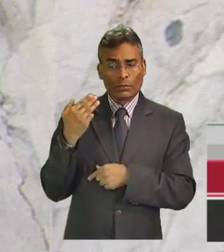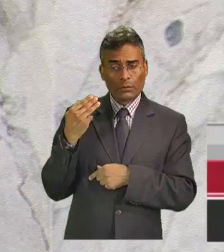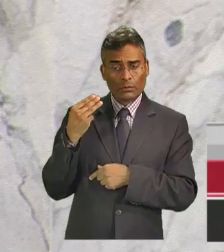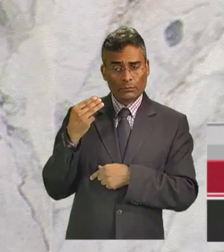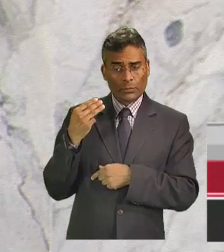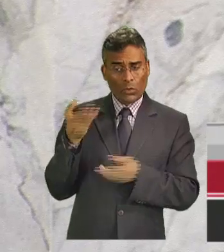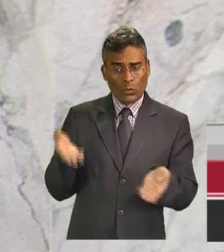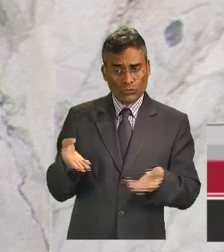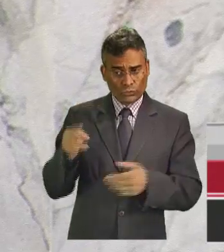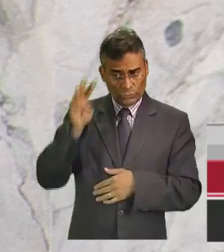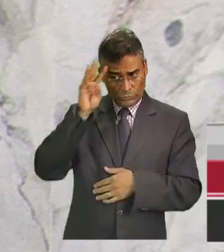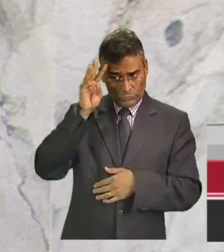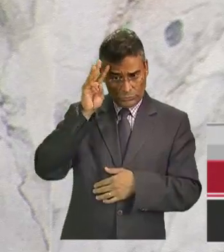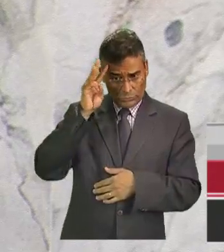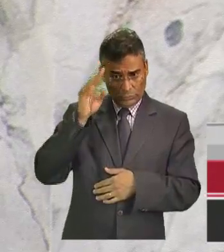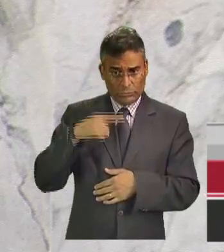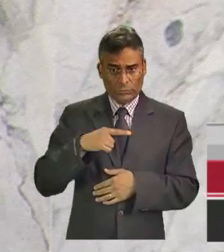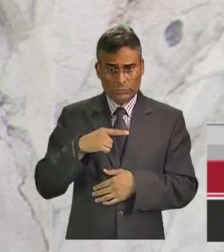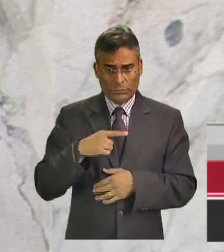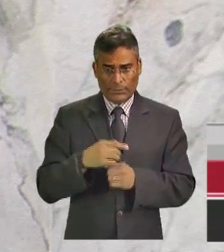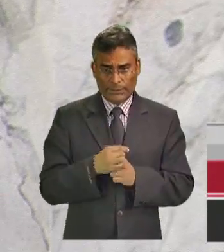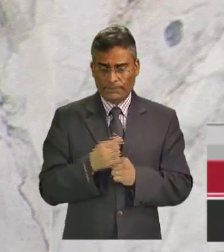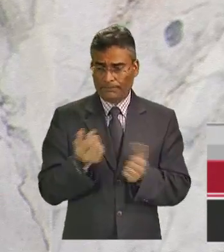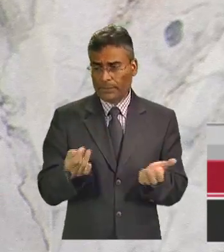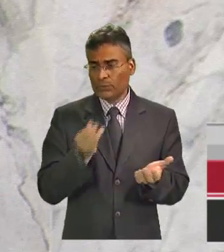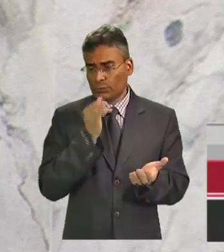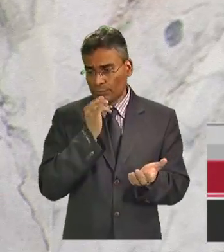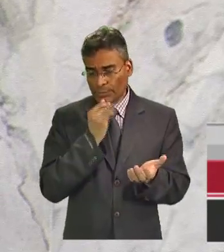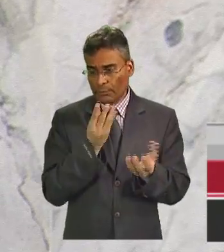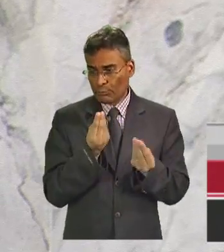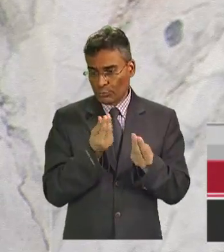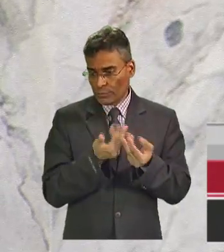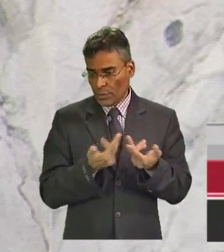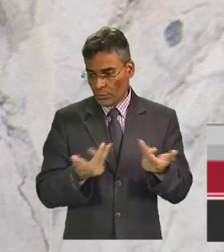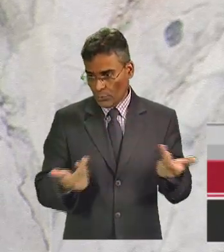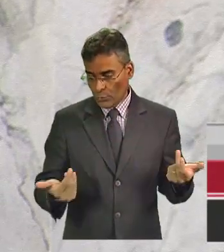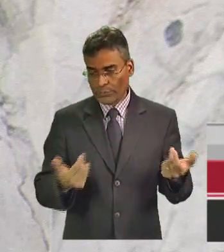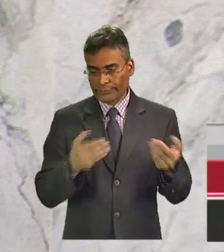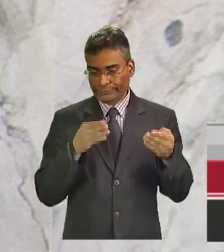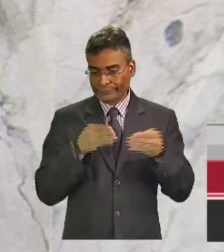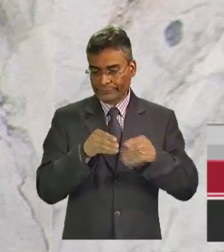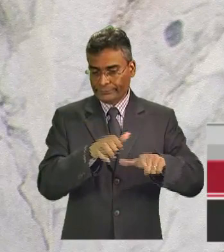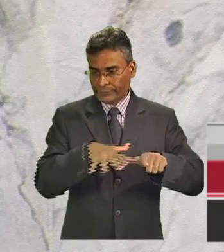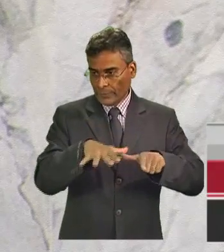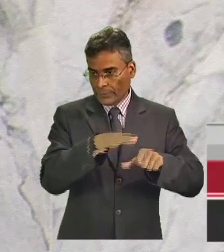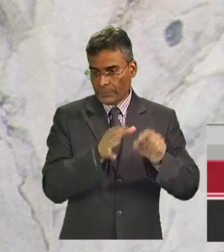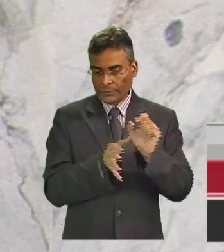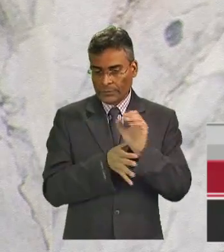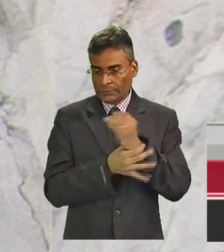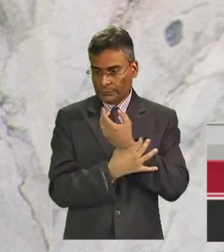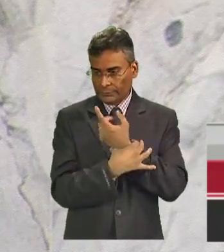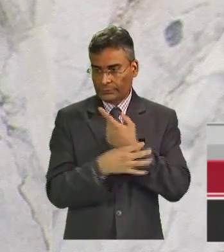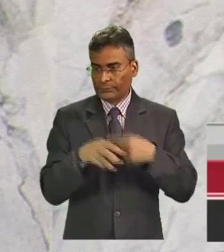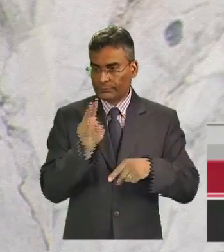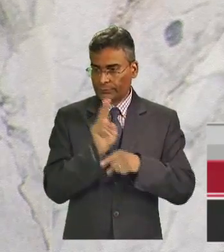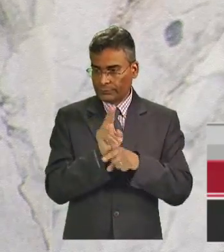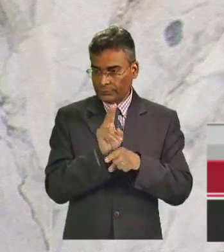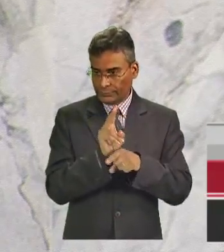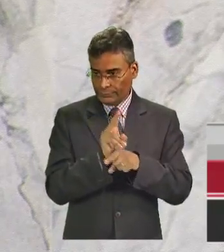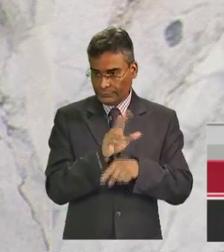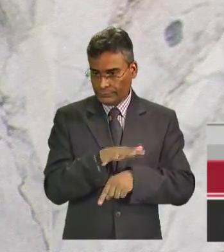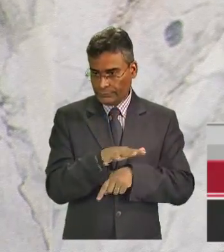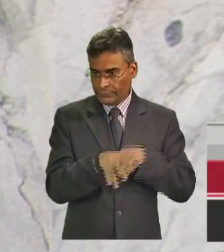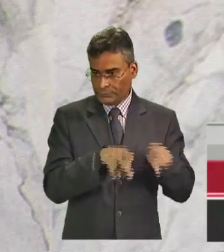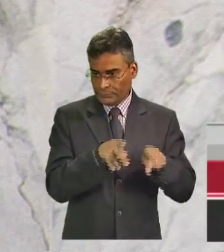temos alguns assuntos para falar, acabou acumulando aqui, infelizmente, com relação à segurança pública. Nós tivemos alguns